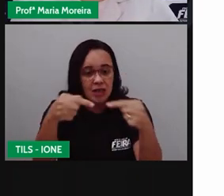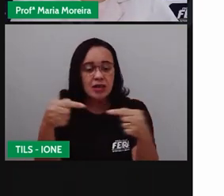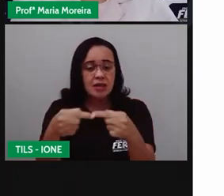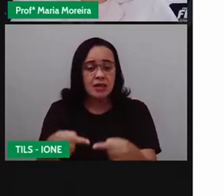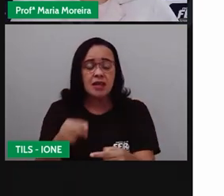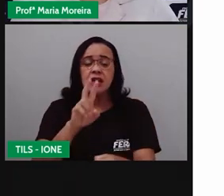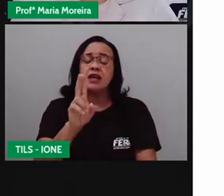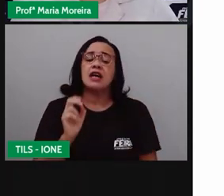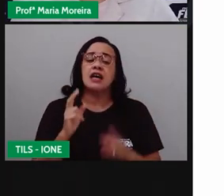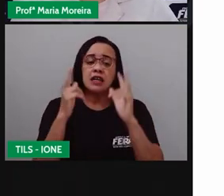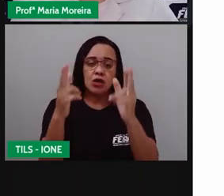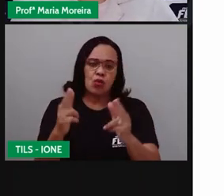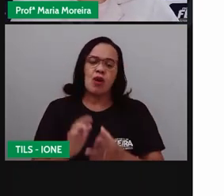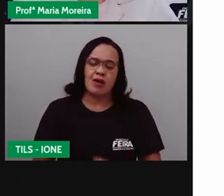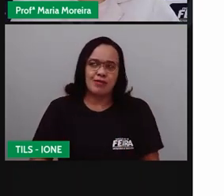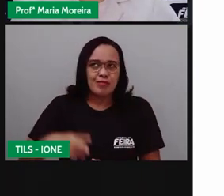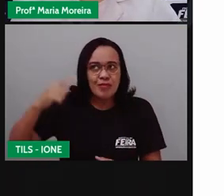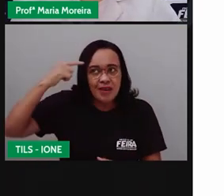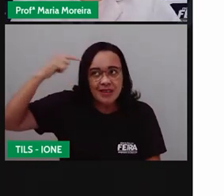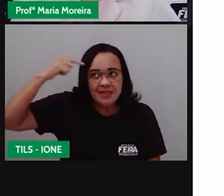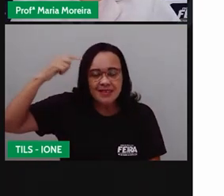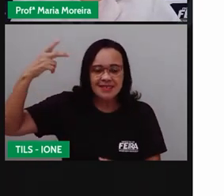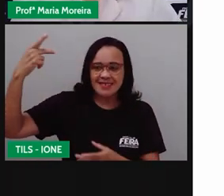tinha aí uma ideia bem agradável, né?